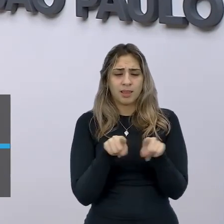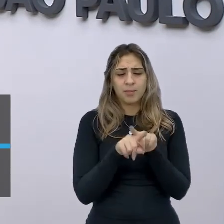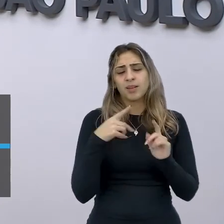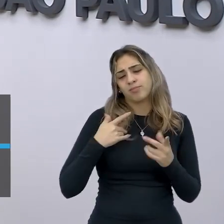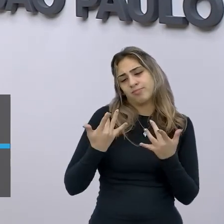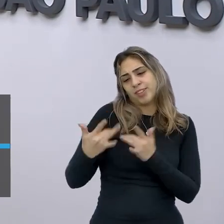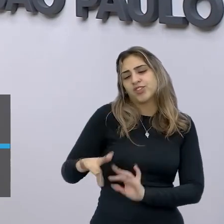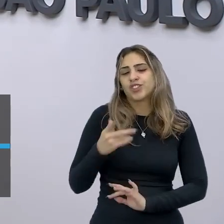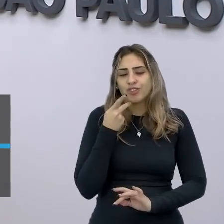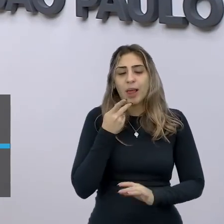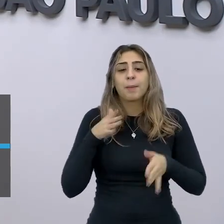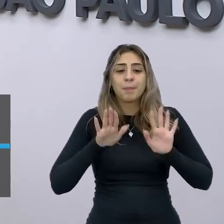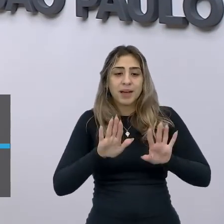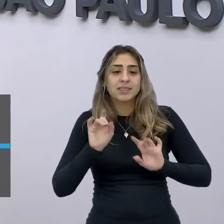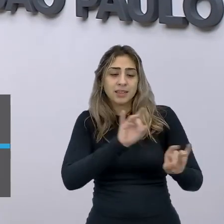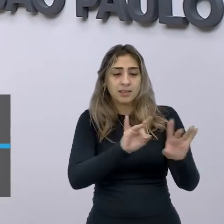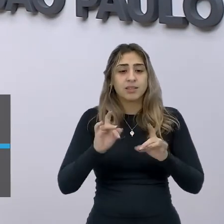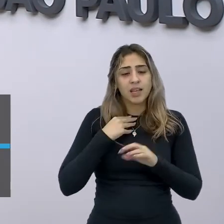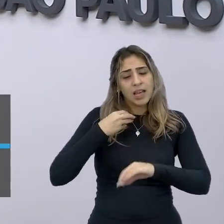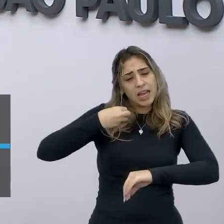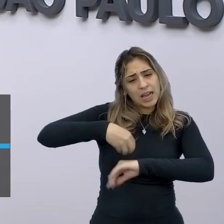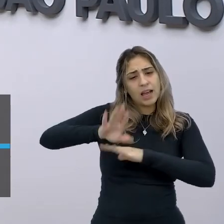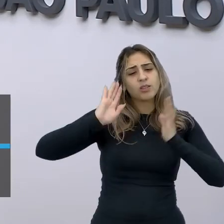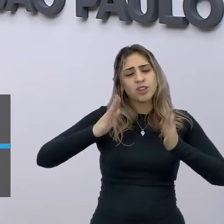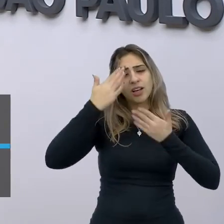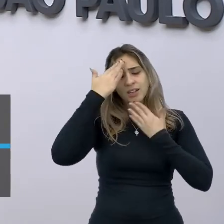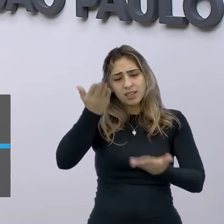de falar, mas está dado o recado aí,